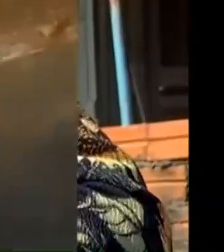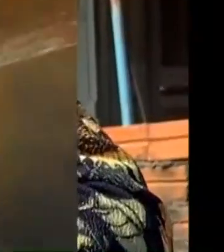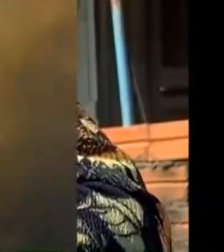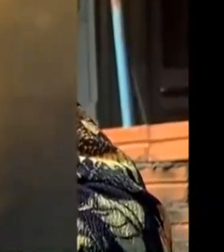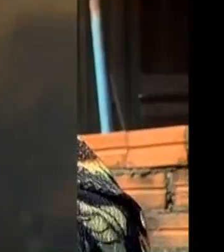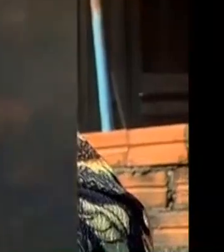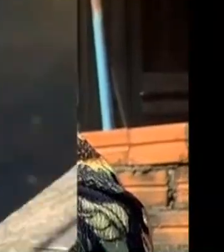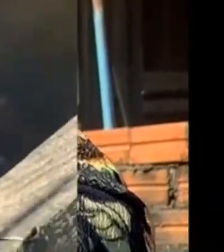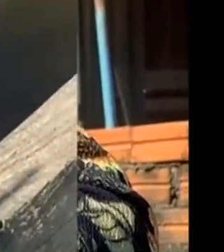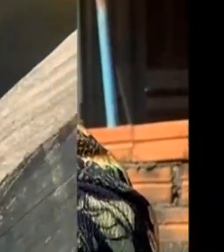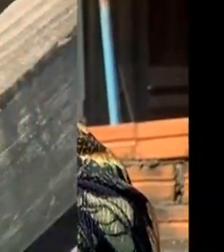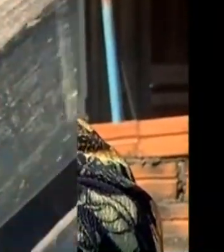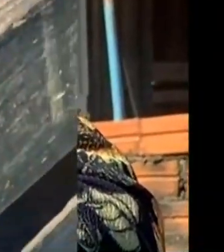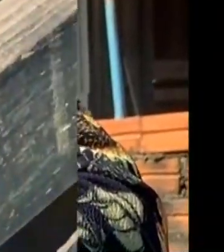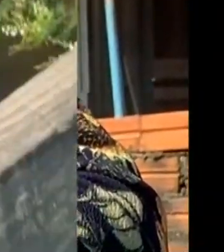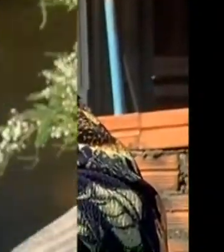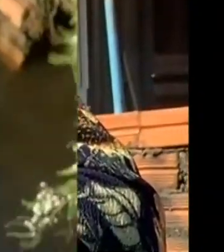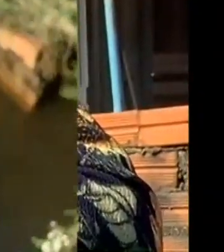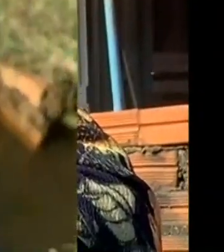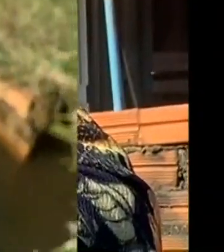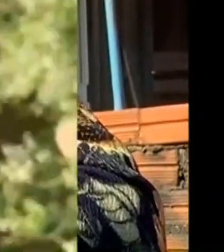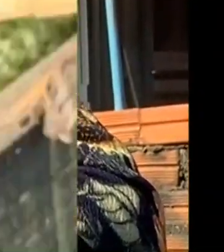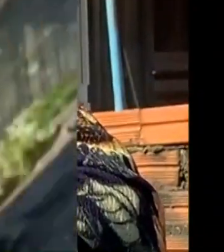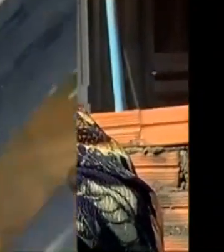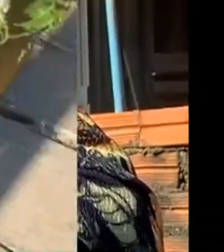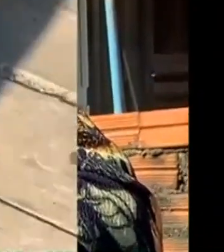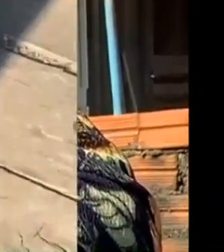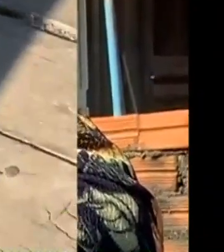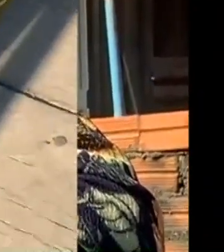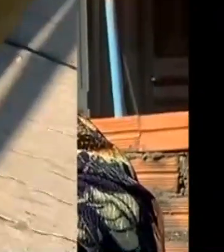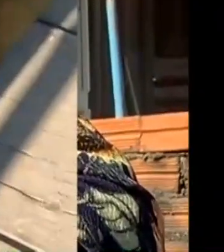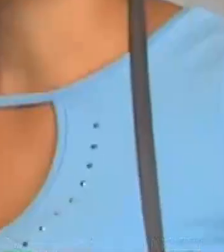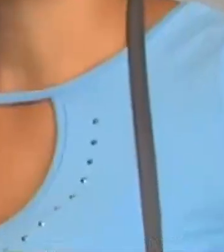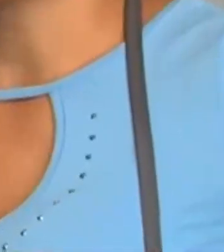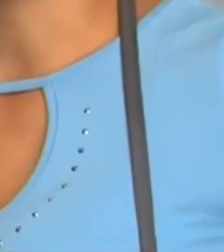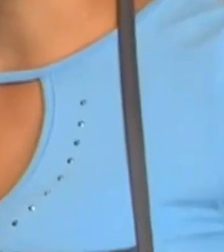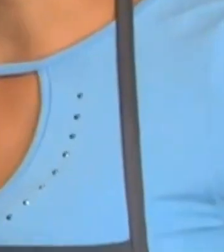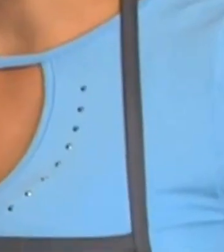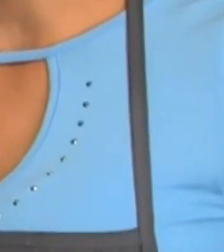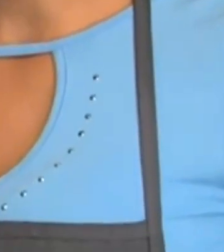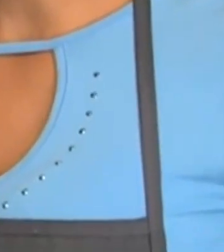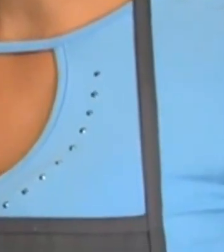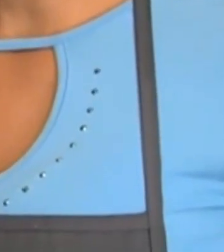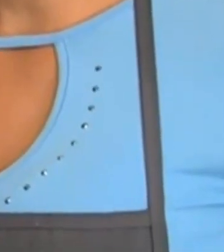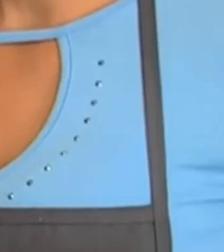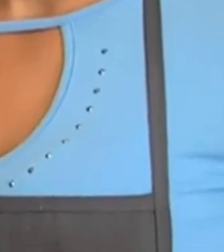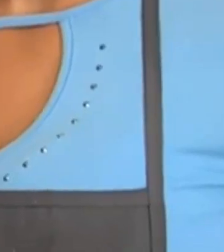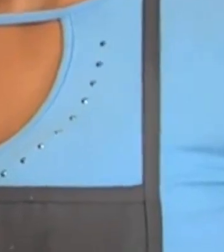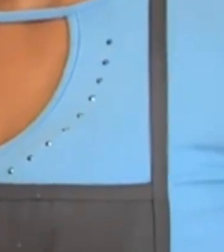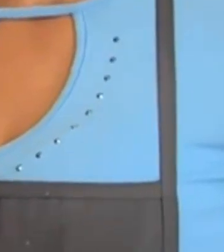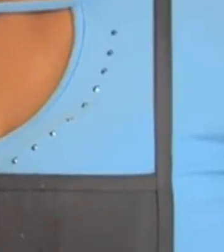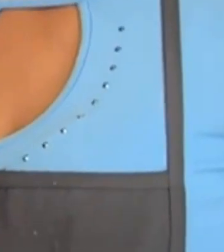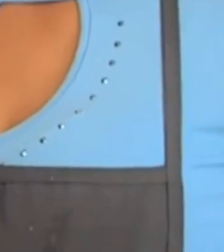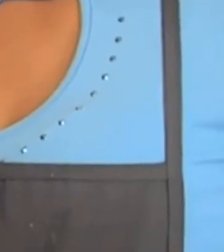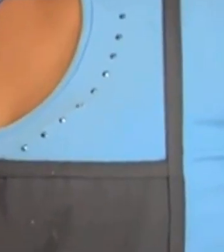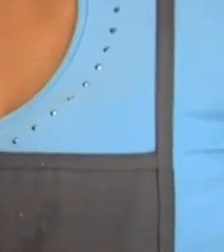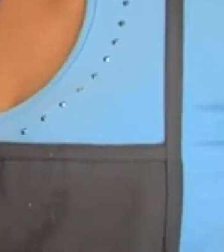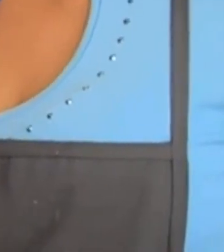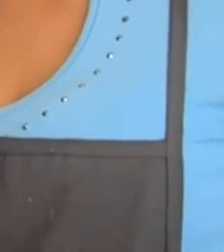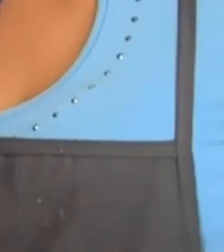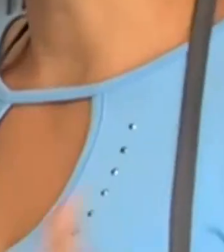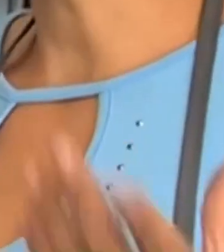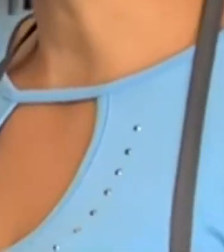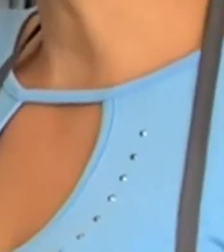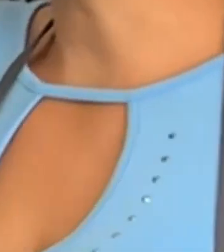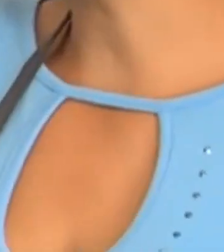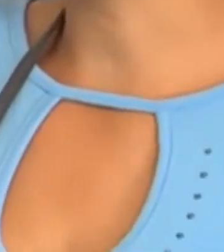aí levava o peito. Nem posso mais ali. É difícil eu passar de a pé, entendeu? De a pé eu não posso. Meu esposo, ele trabalha à noite e tava vindo e